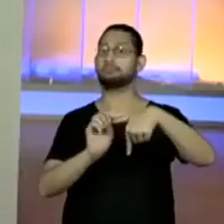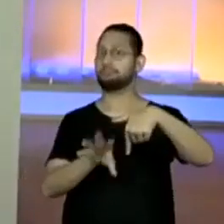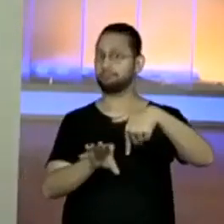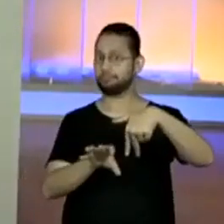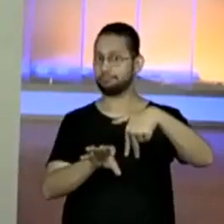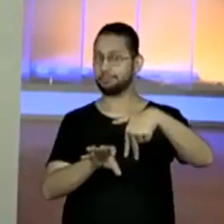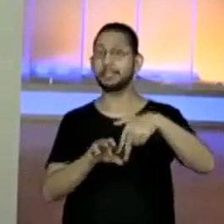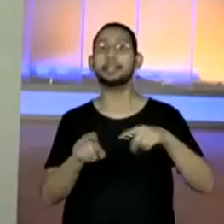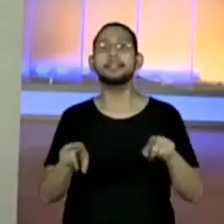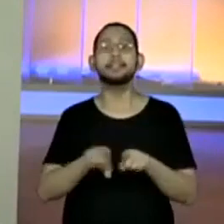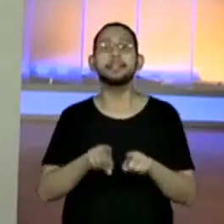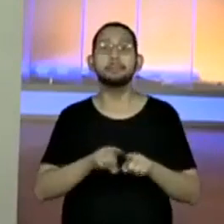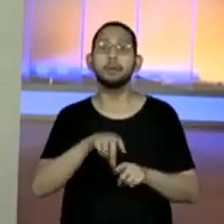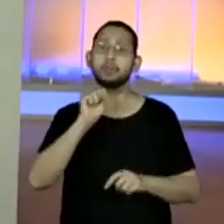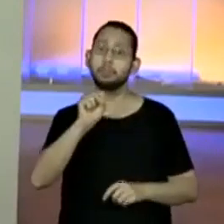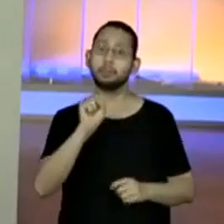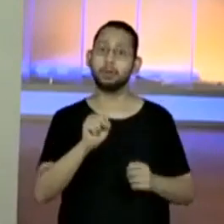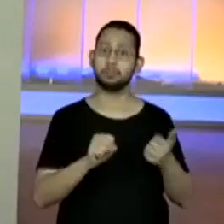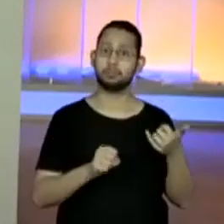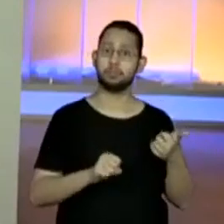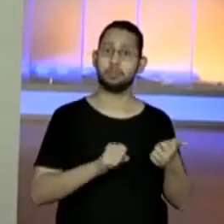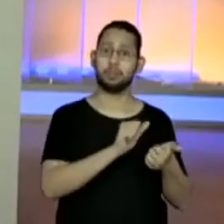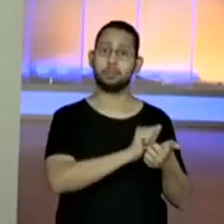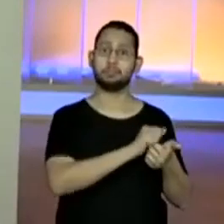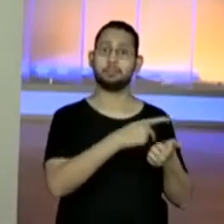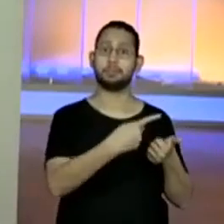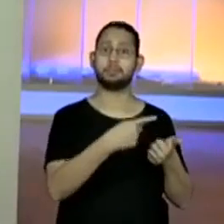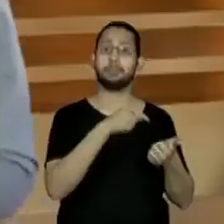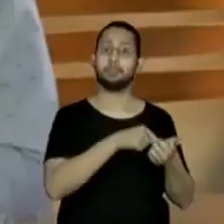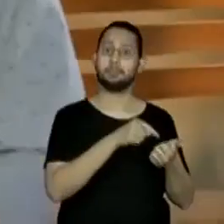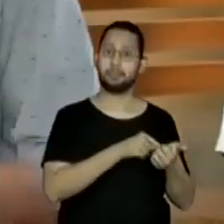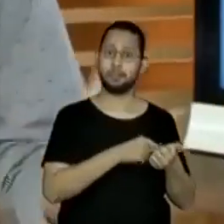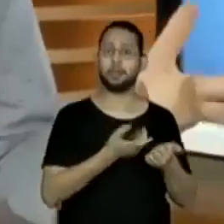como você pode ver essa aula pelo aplicativo.